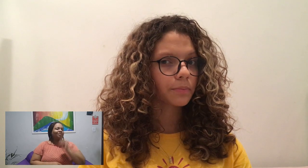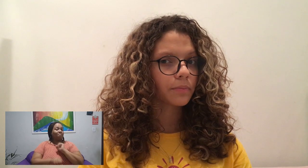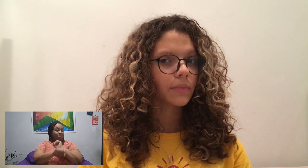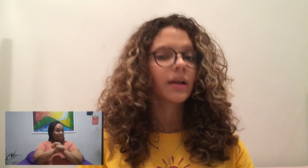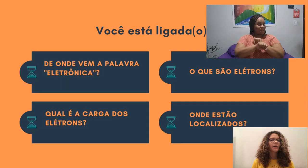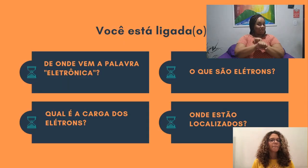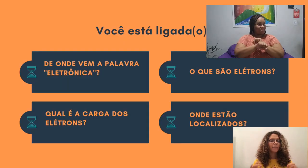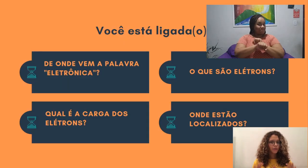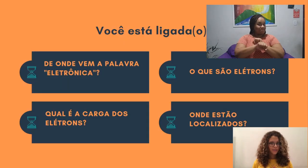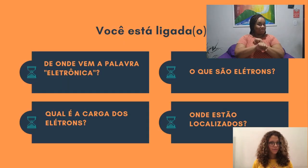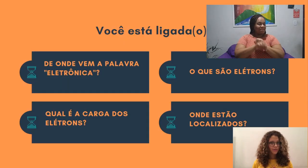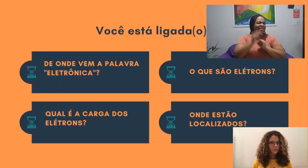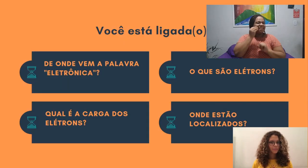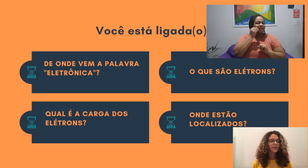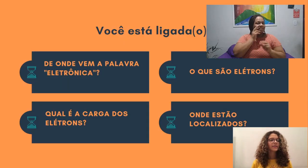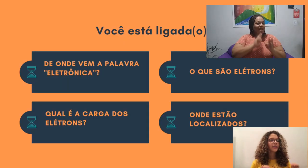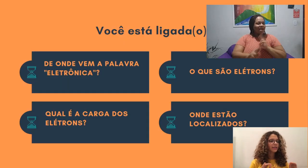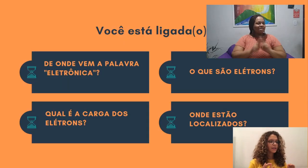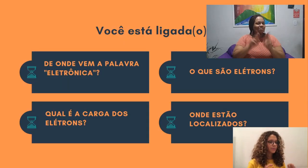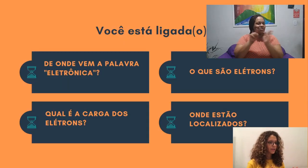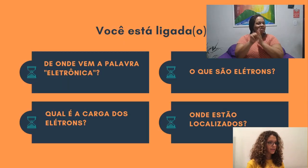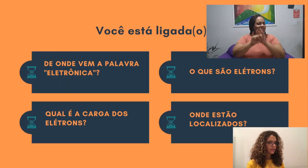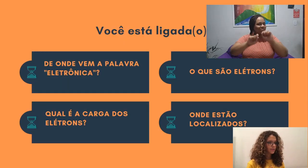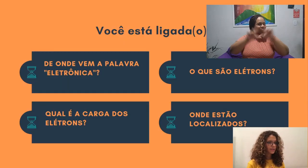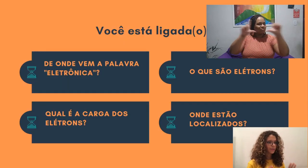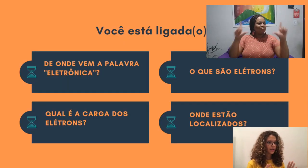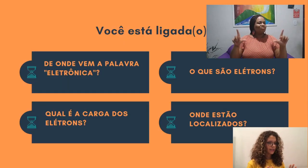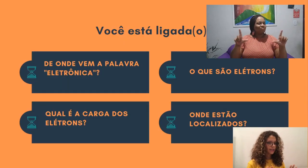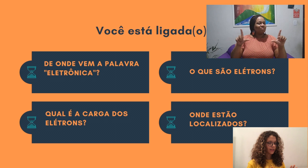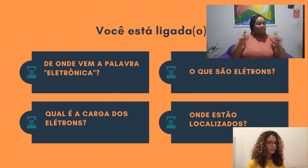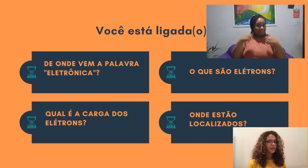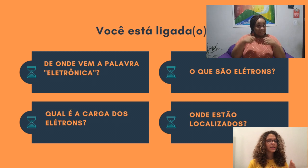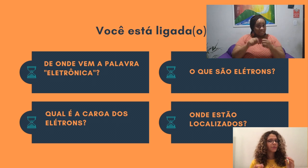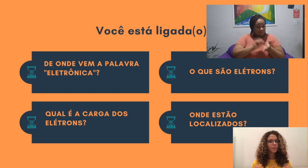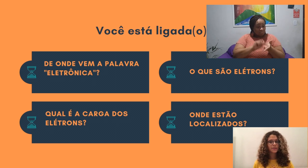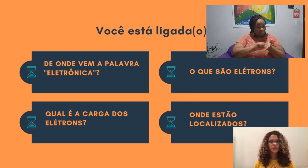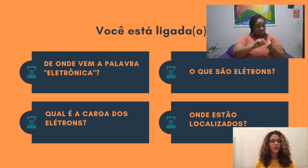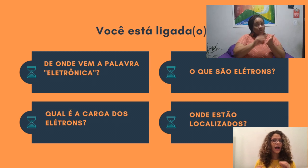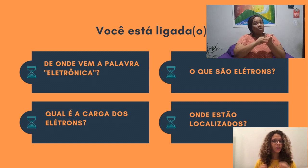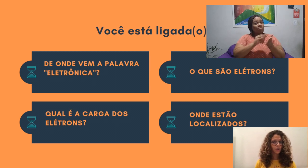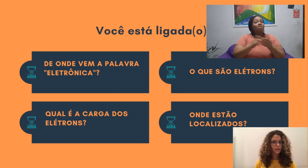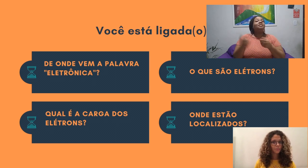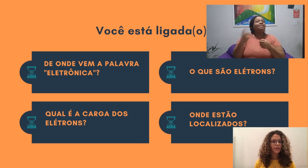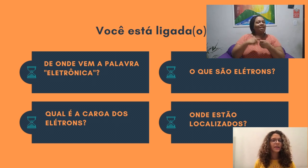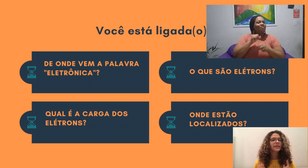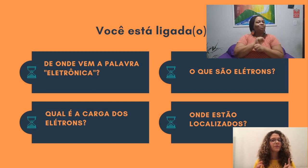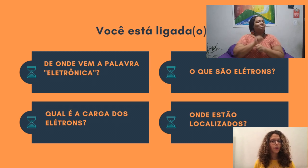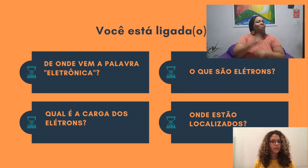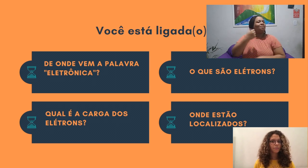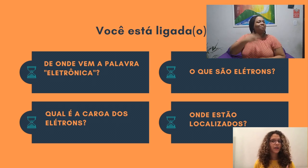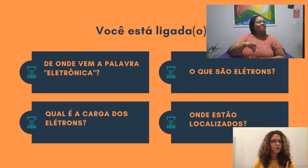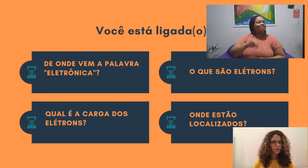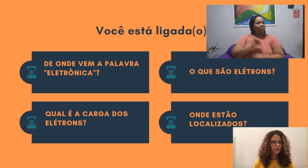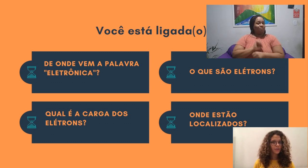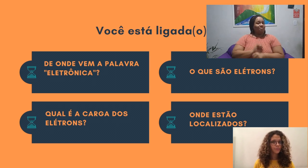mesmo. Pausa esse vídeo, tenta responder essas questões que estão aí na tela. Se for preciso, anota e na